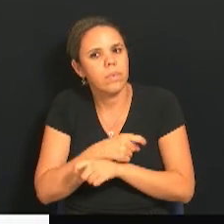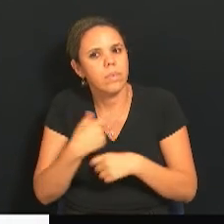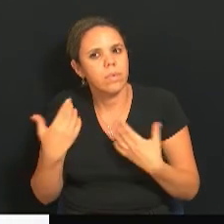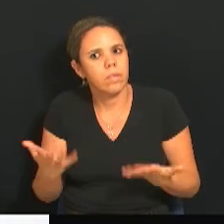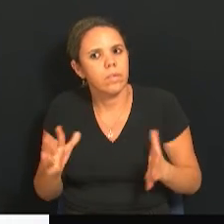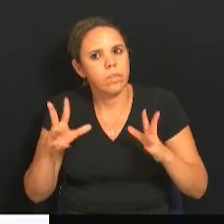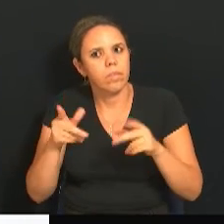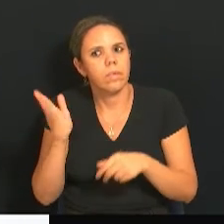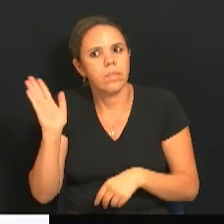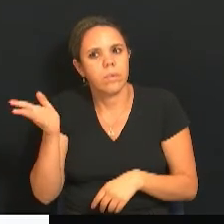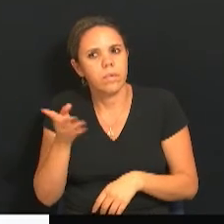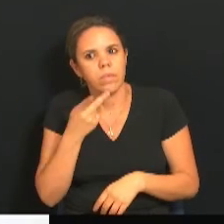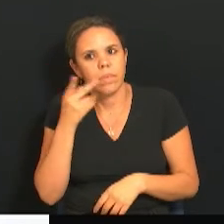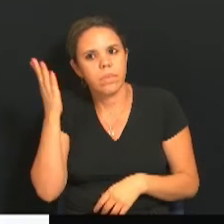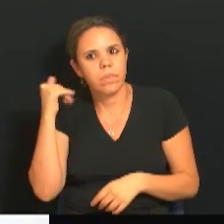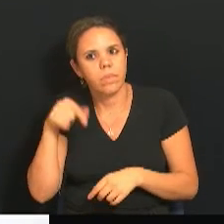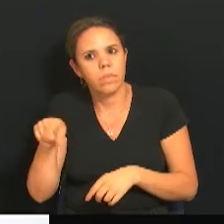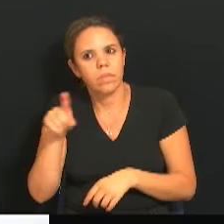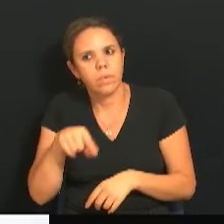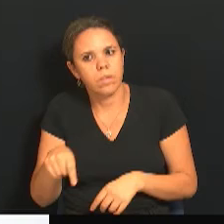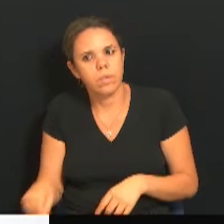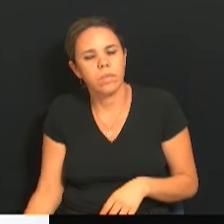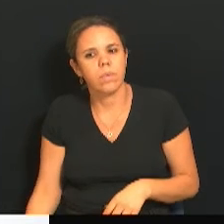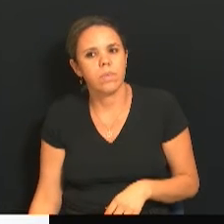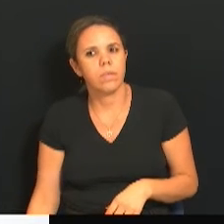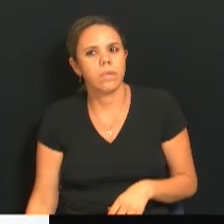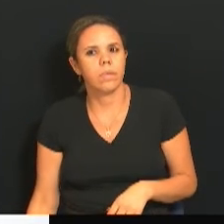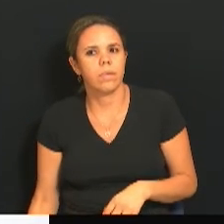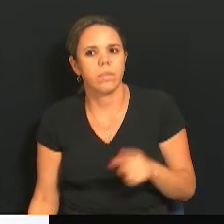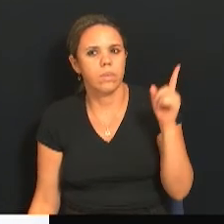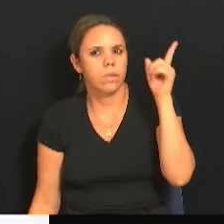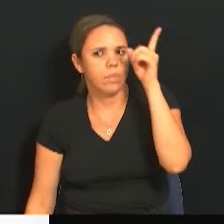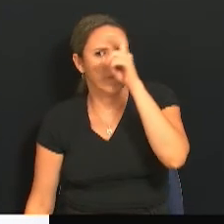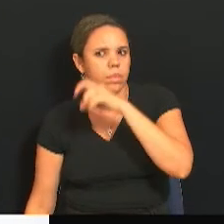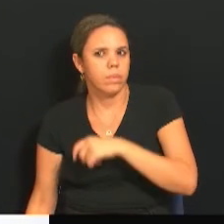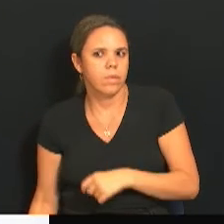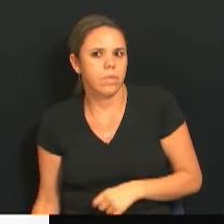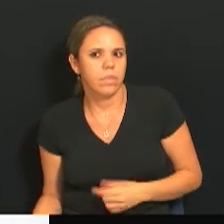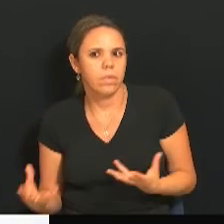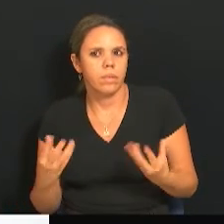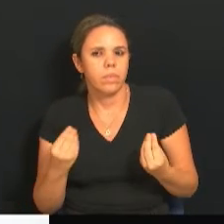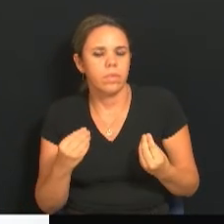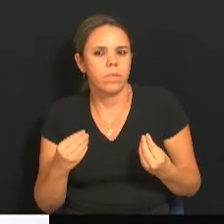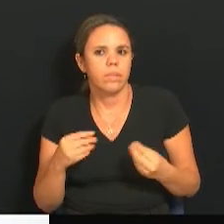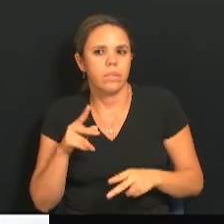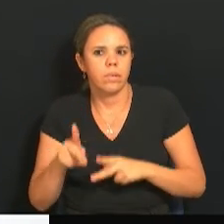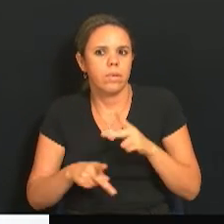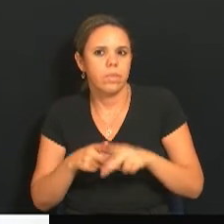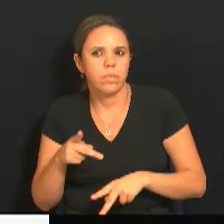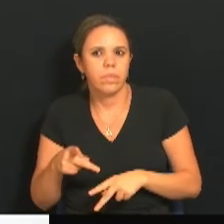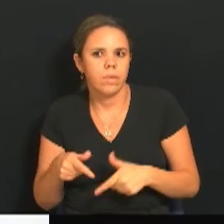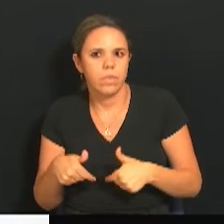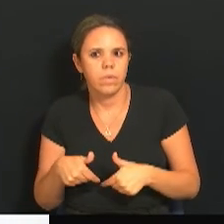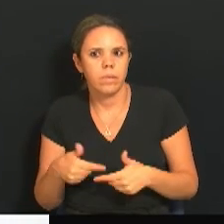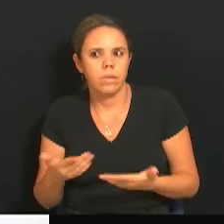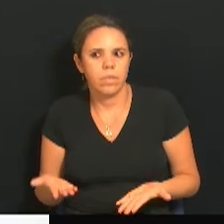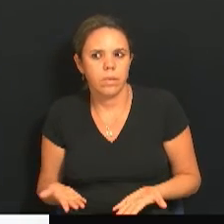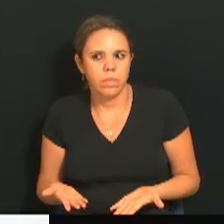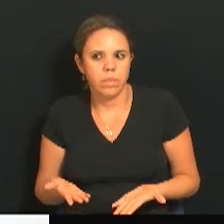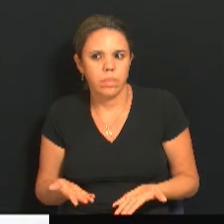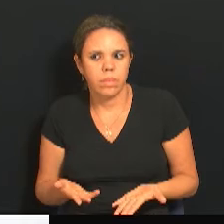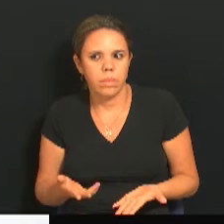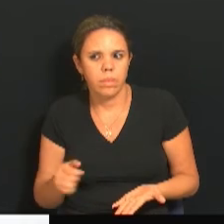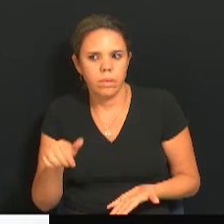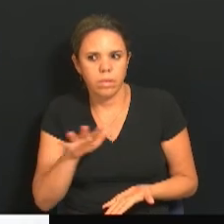já disseram, ele é difícil, são muitos os atores que incidem sobre esse cenário,